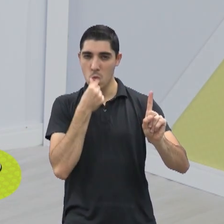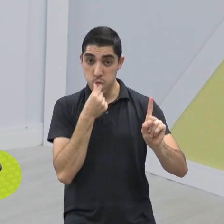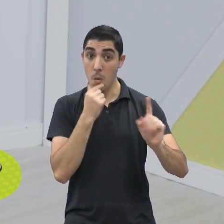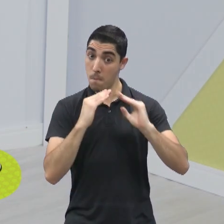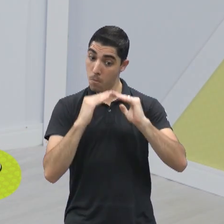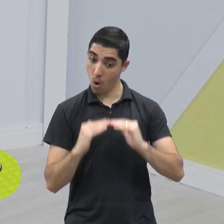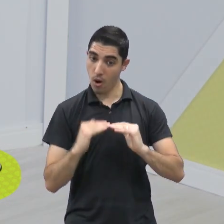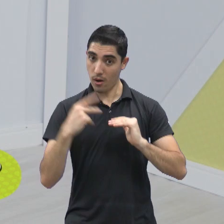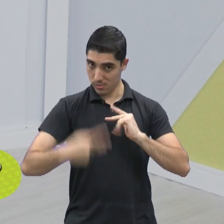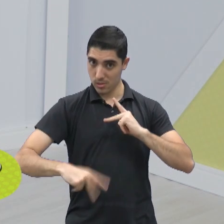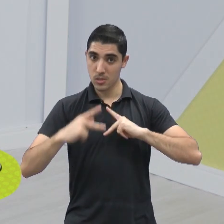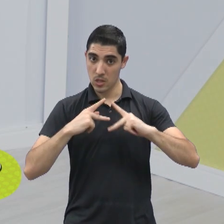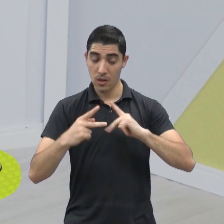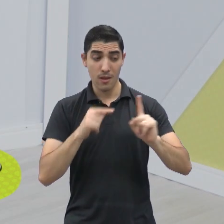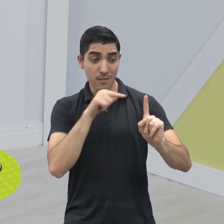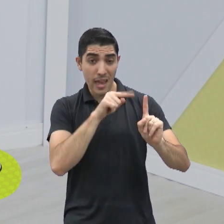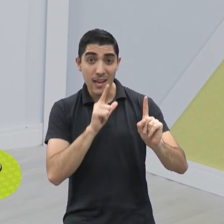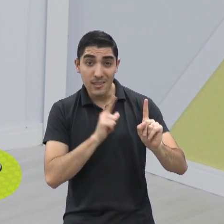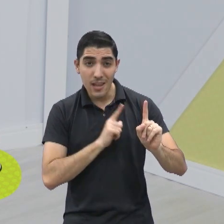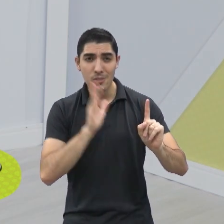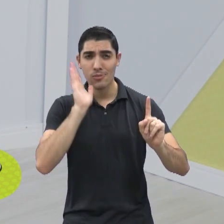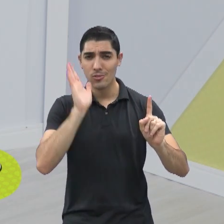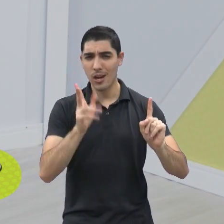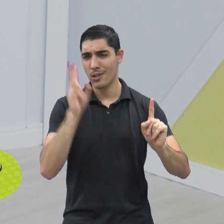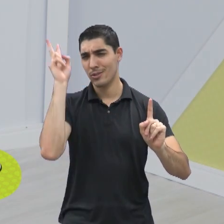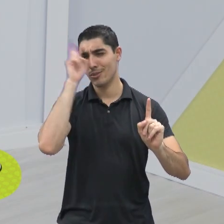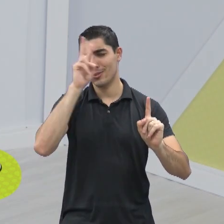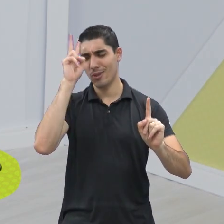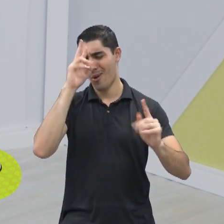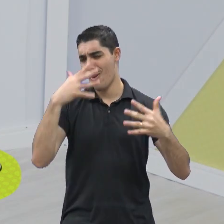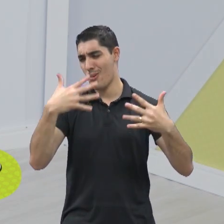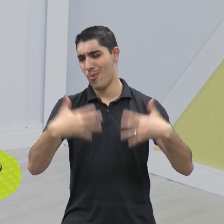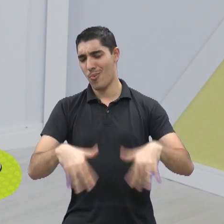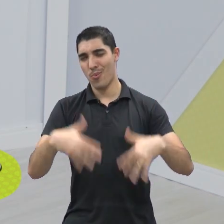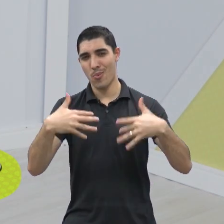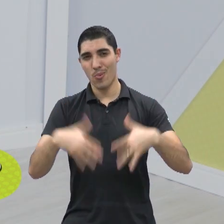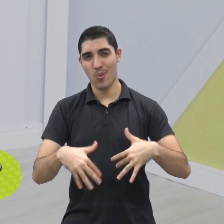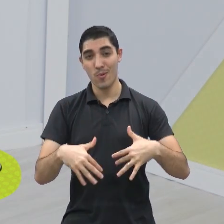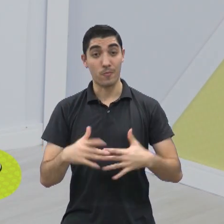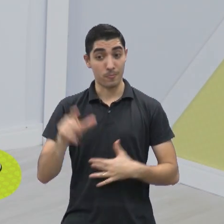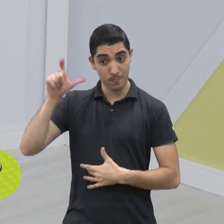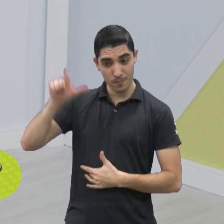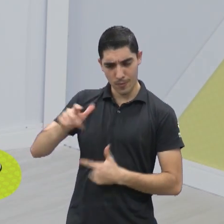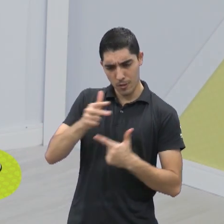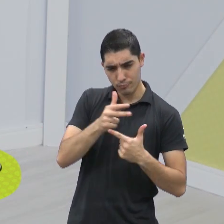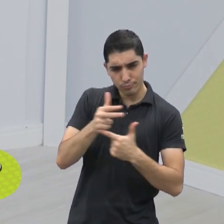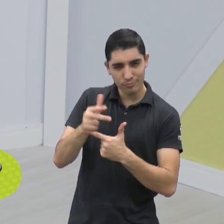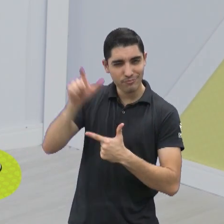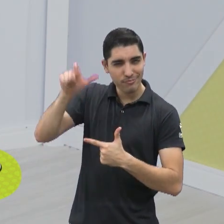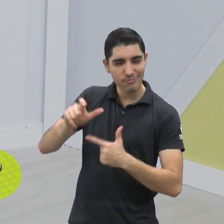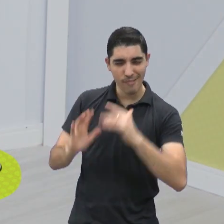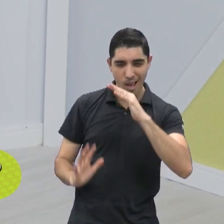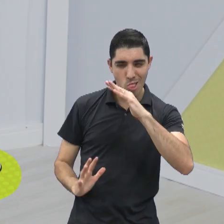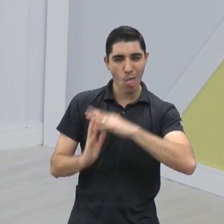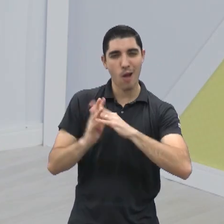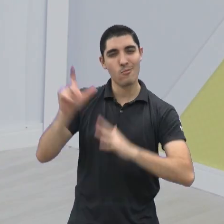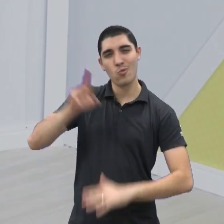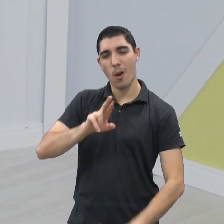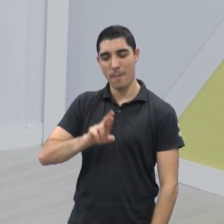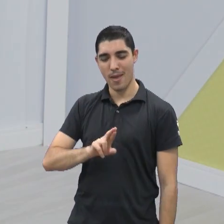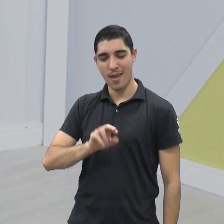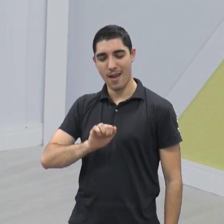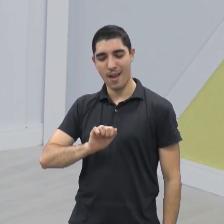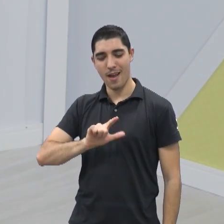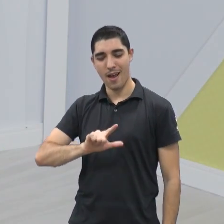e que tem muita, mas muita história para contar. As imagens são do topzera Ralf Siqueira.